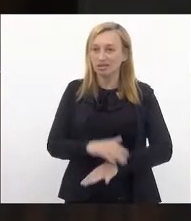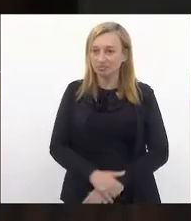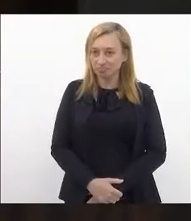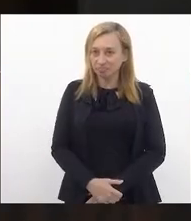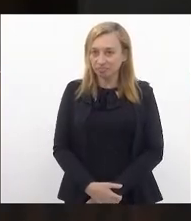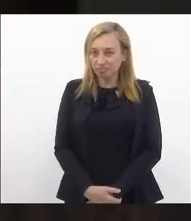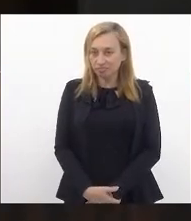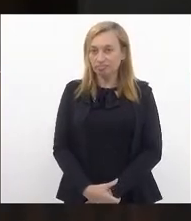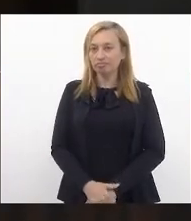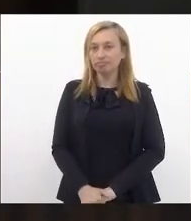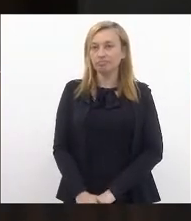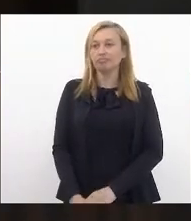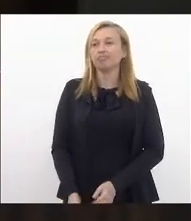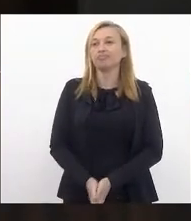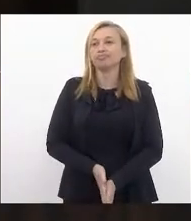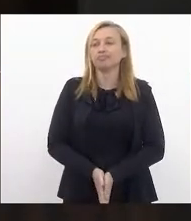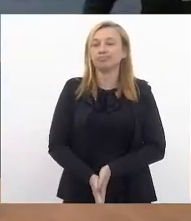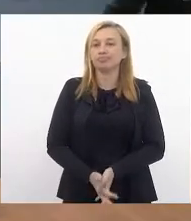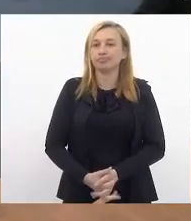regimental